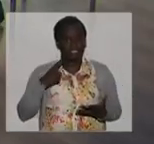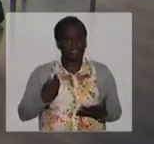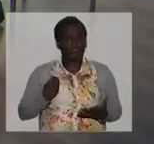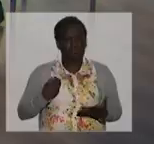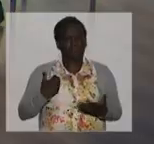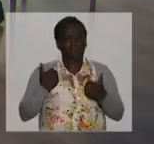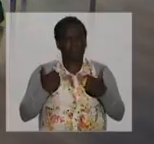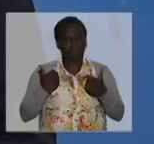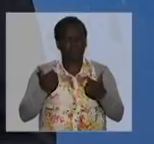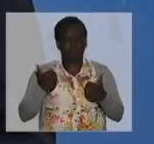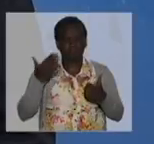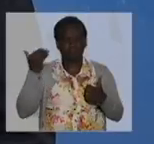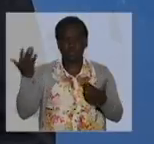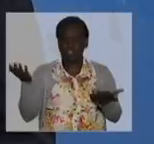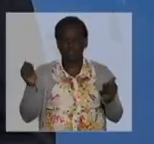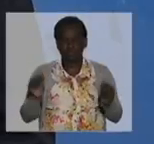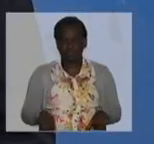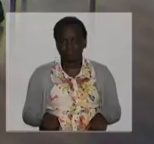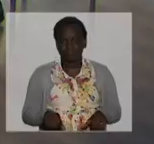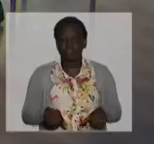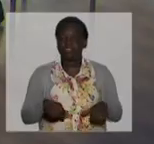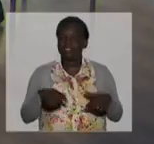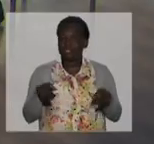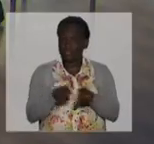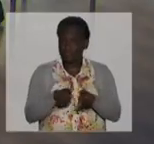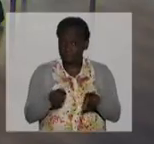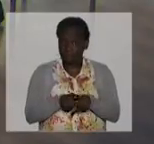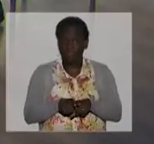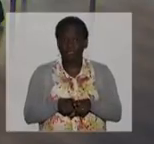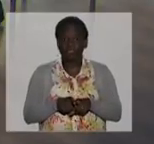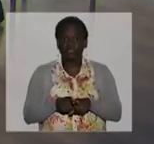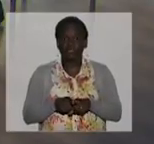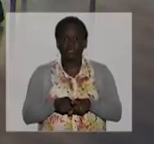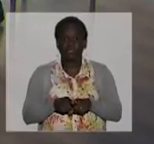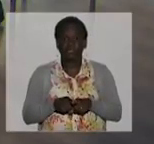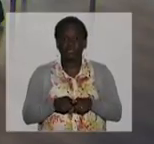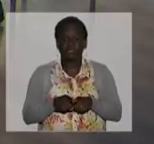prestigiada do que é hoje. É verdade. E eu, como também